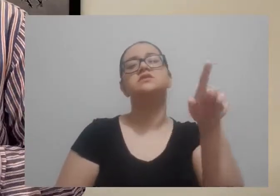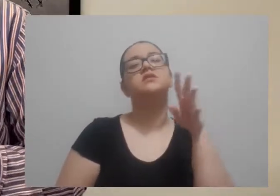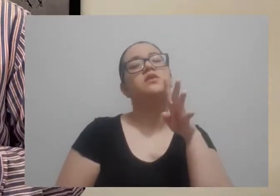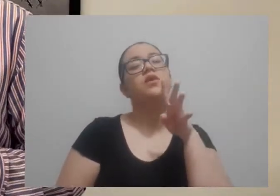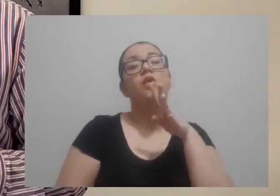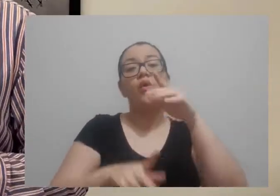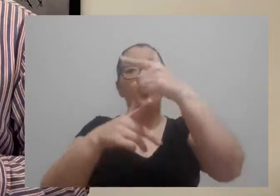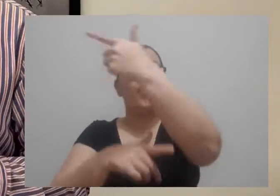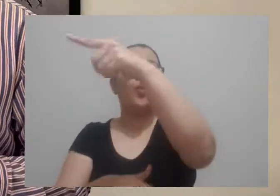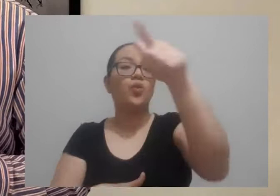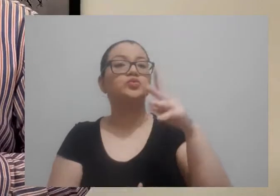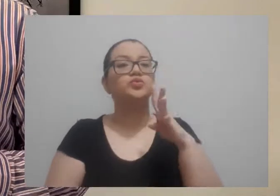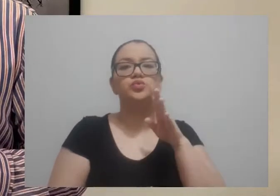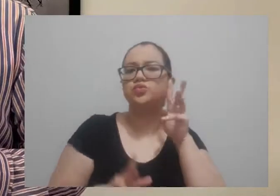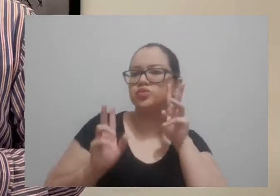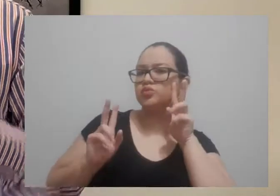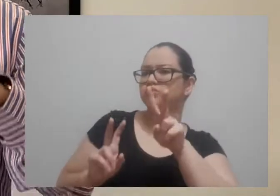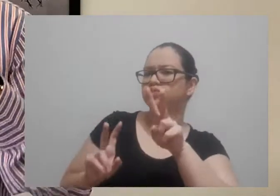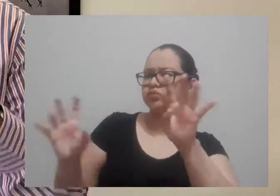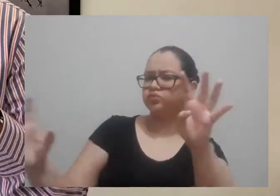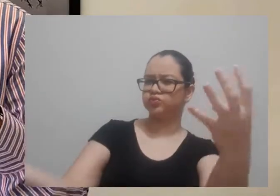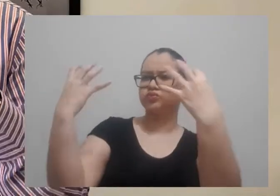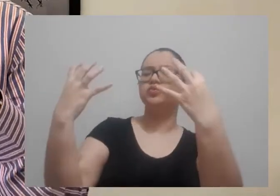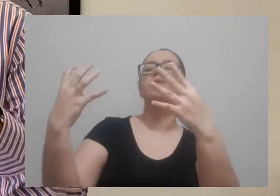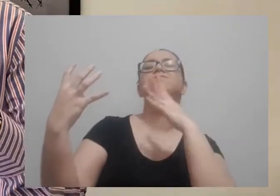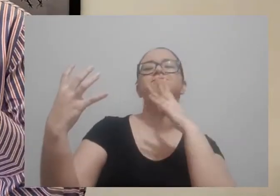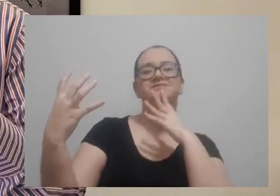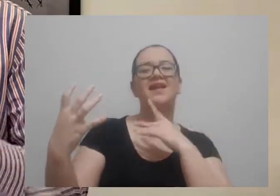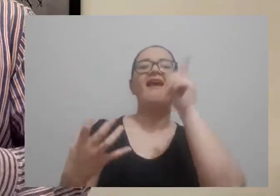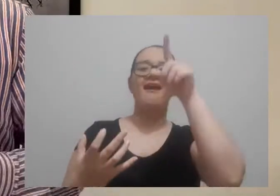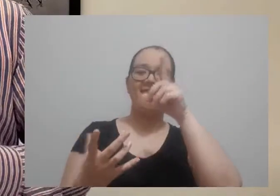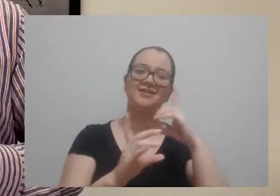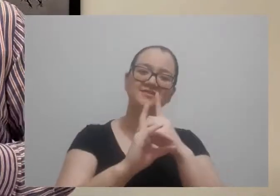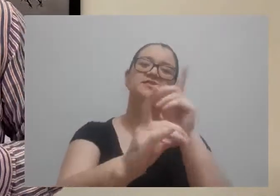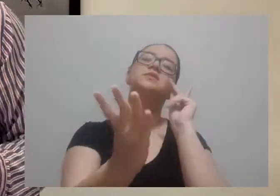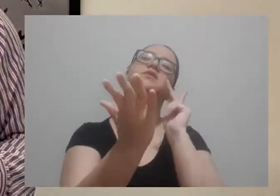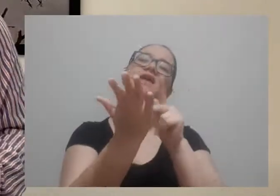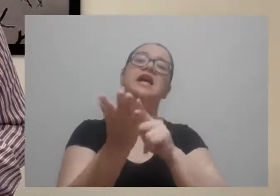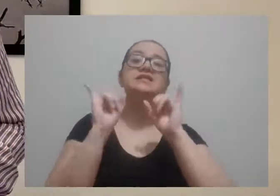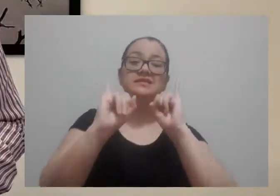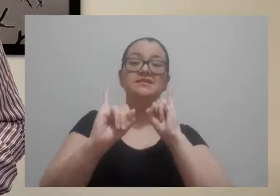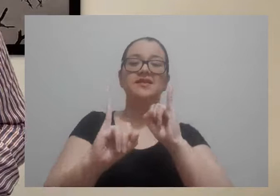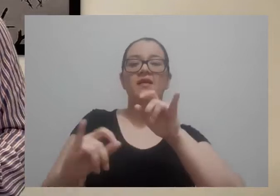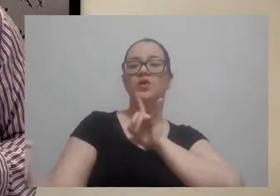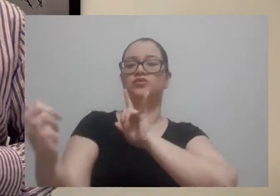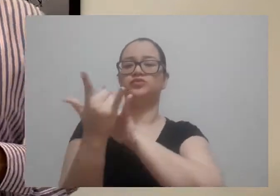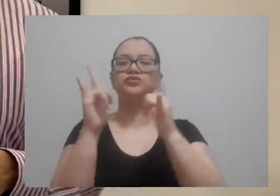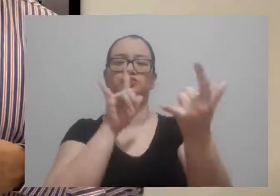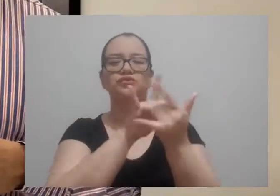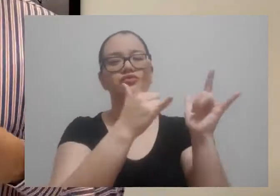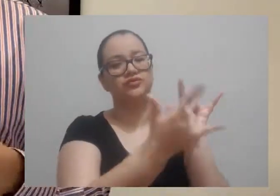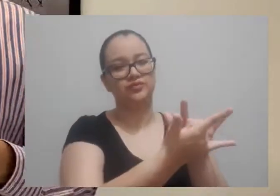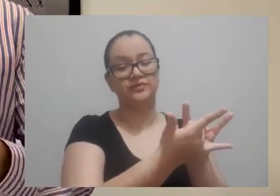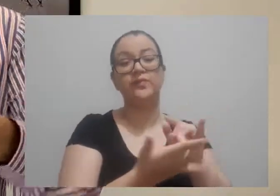meus discípulos. Quando? Se tiverdes amor uns pelos outros. Então, Jesus está falando que